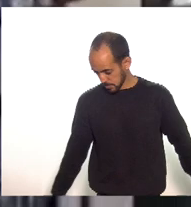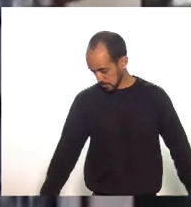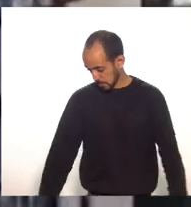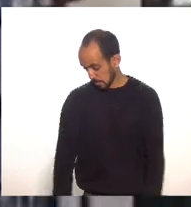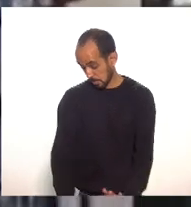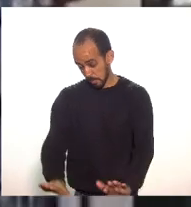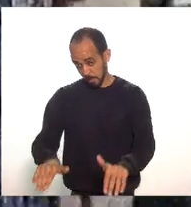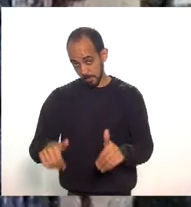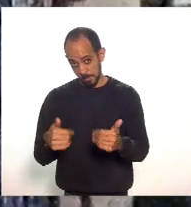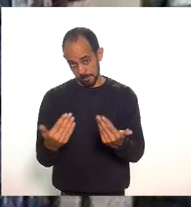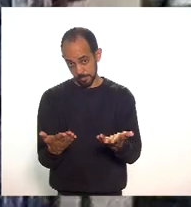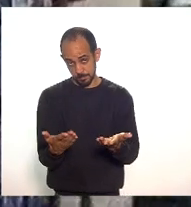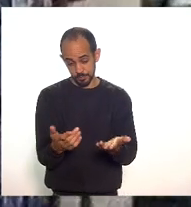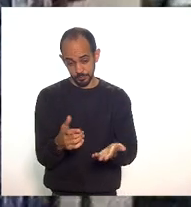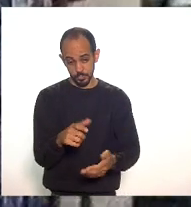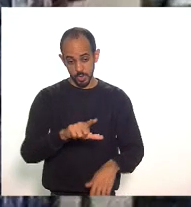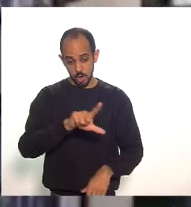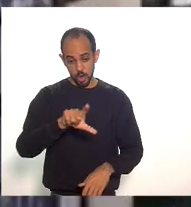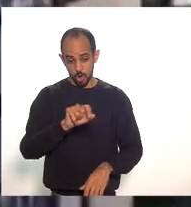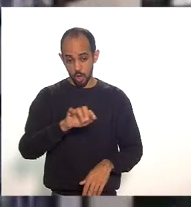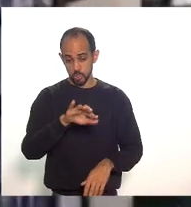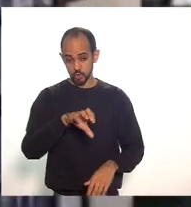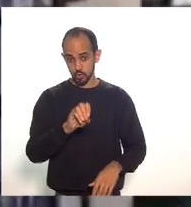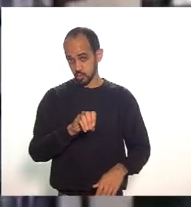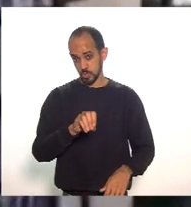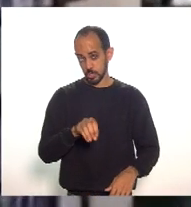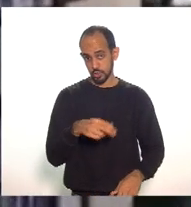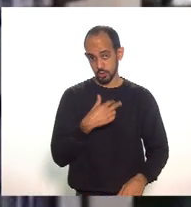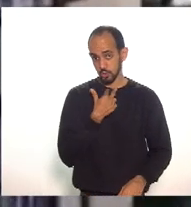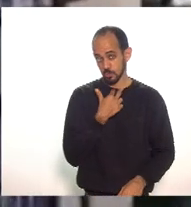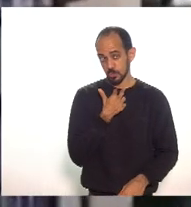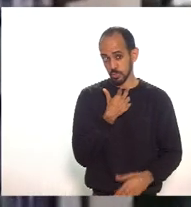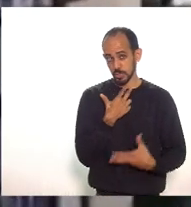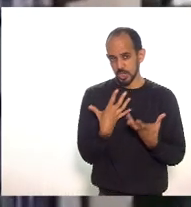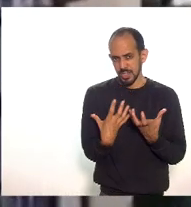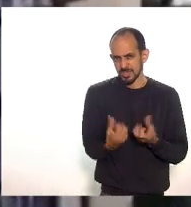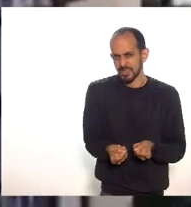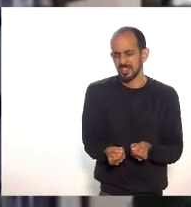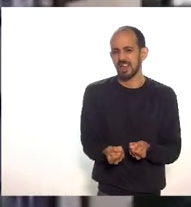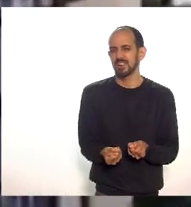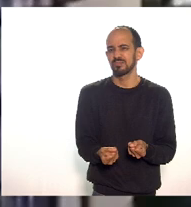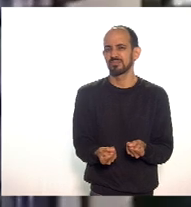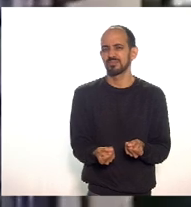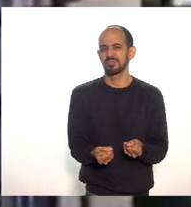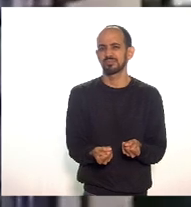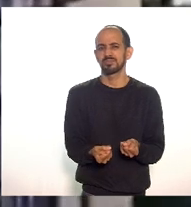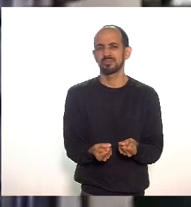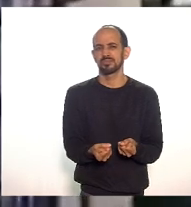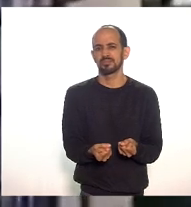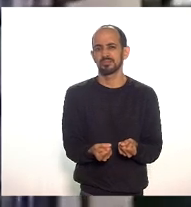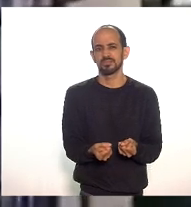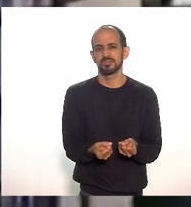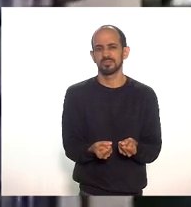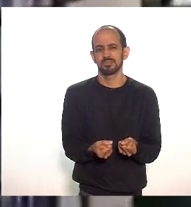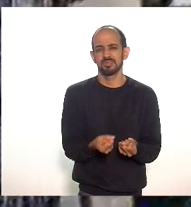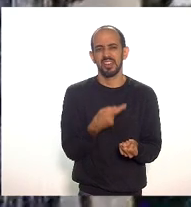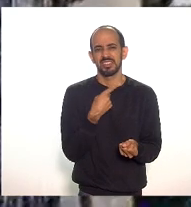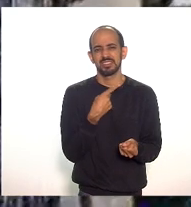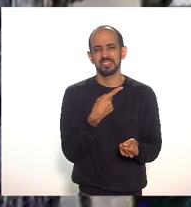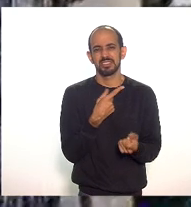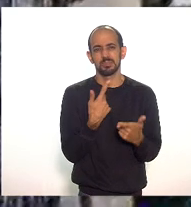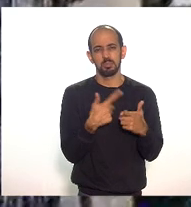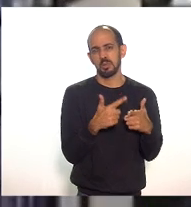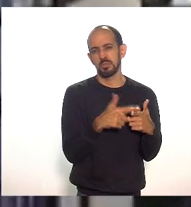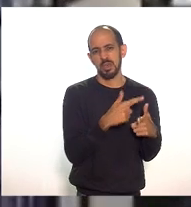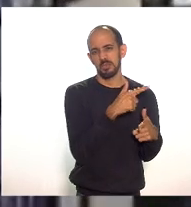o pão é claro que nós não podíamos de forma alguma aceitar é a questão da Cedae